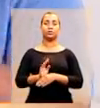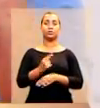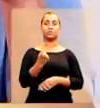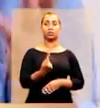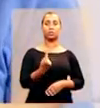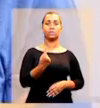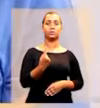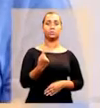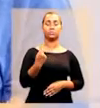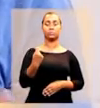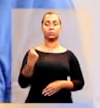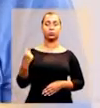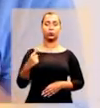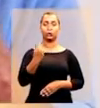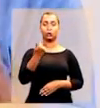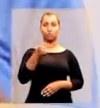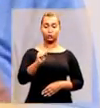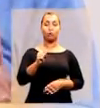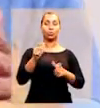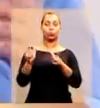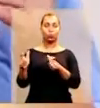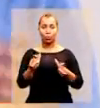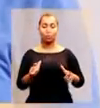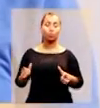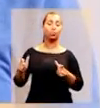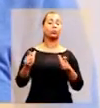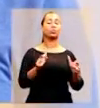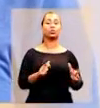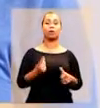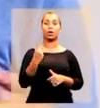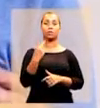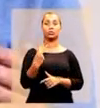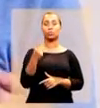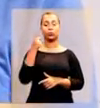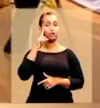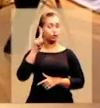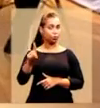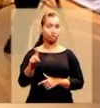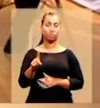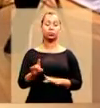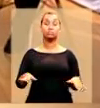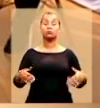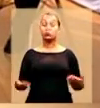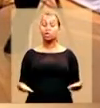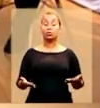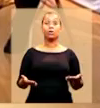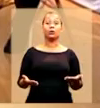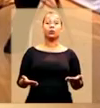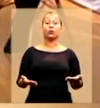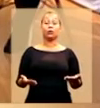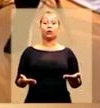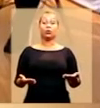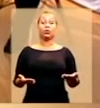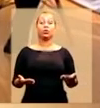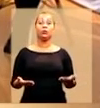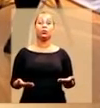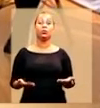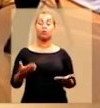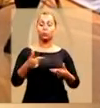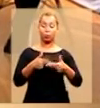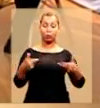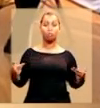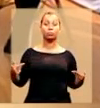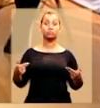filmes em 100 e não sei quantas sessões, em 18 lugares, é um empreendimento... Em 12 dias. É um empreendimento de corpo,